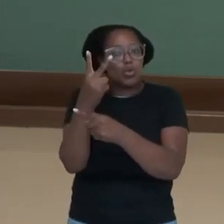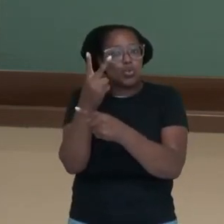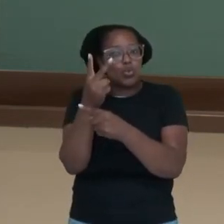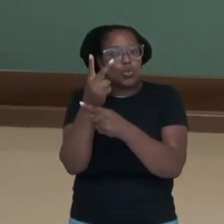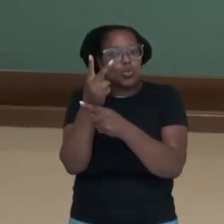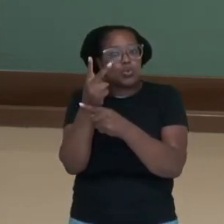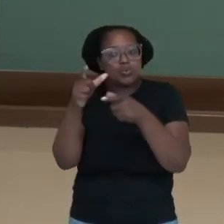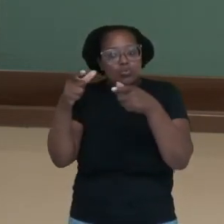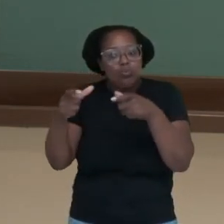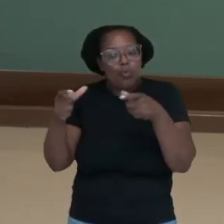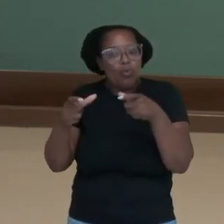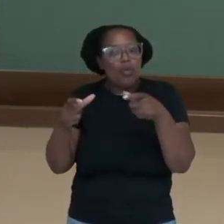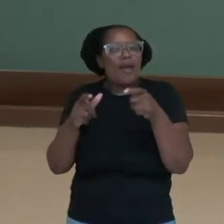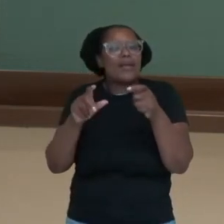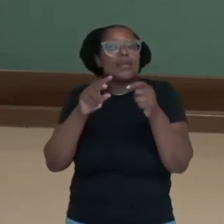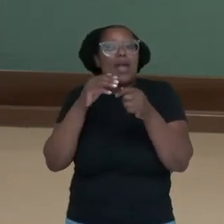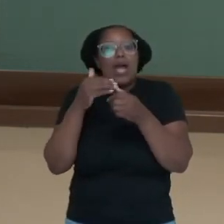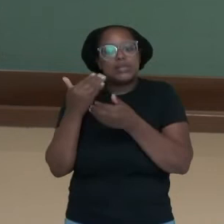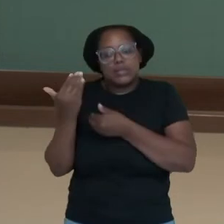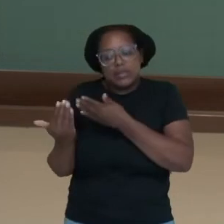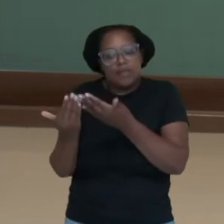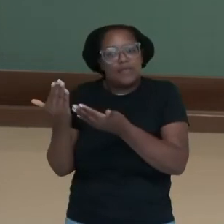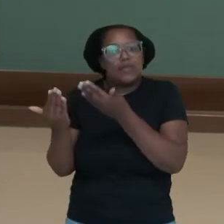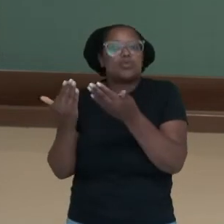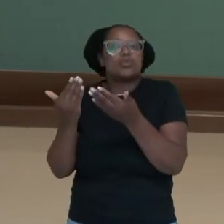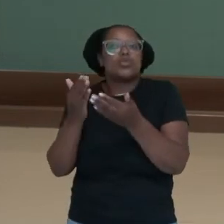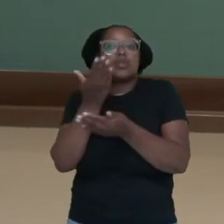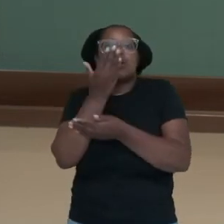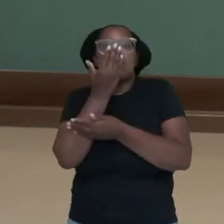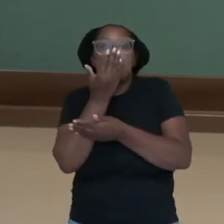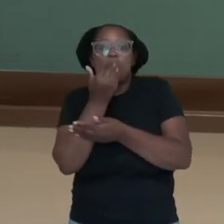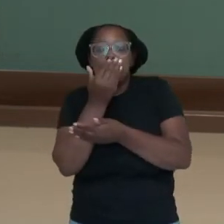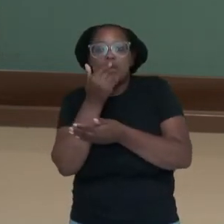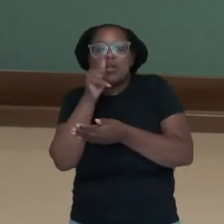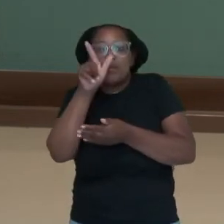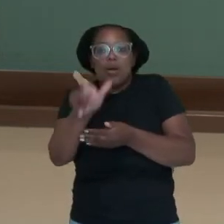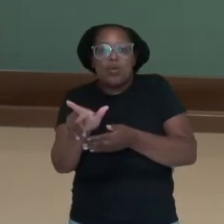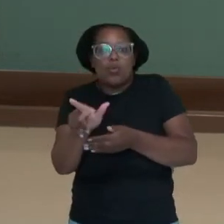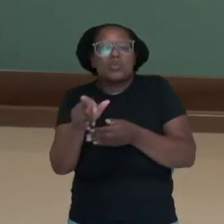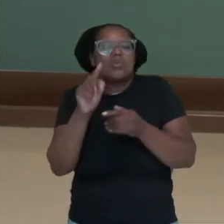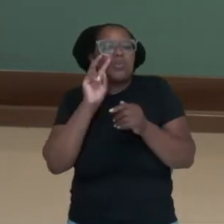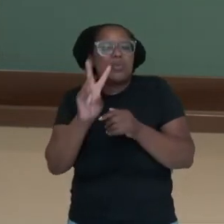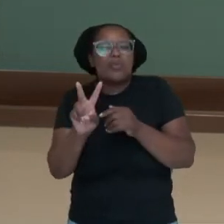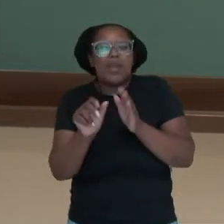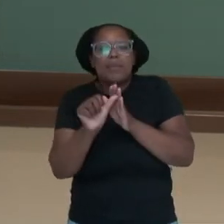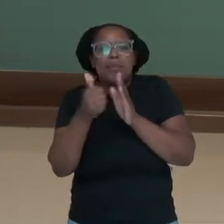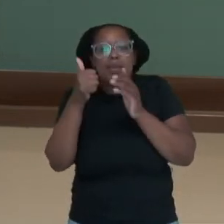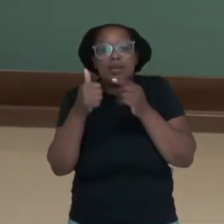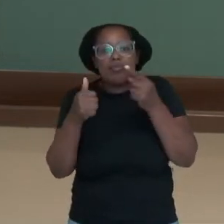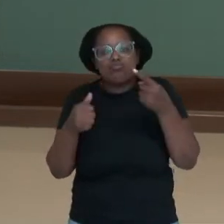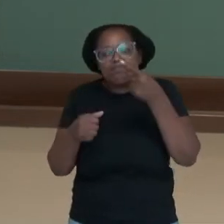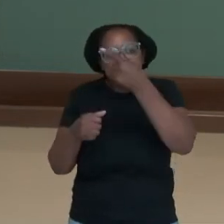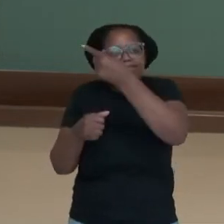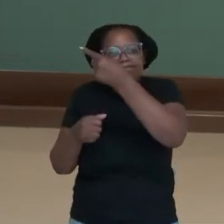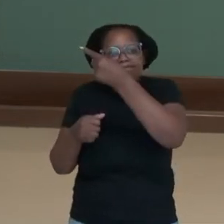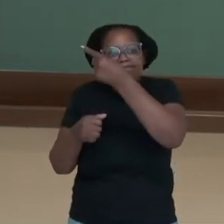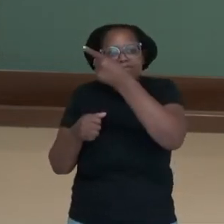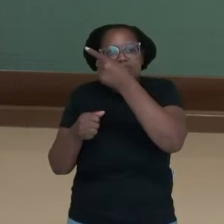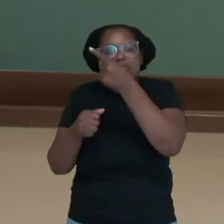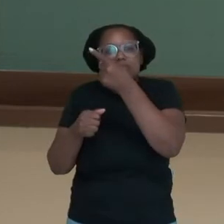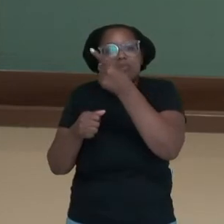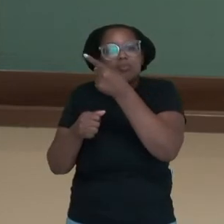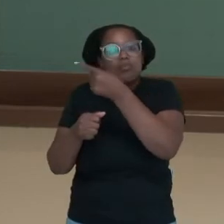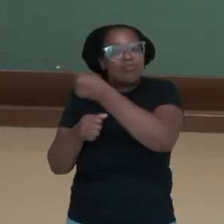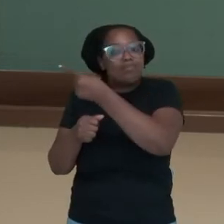está servindo de alimento para um outro ser. Vamos ver aonde a primeira setinha da esquerda está mostrando? Olha que legal, meu dedo